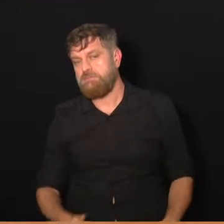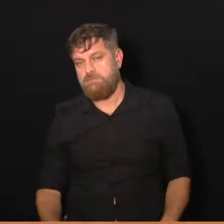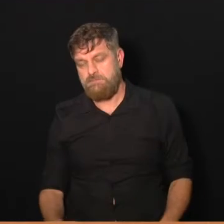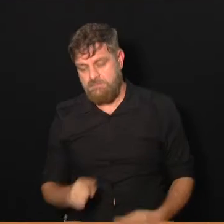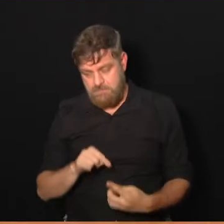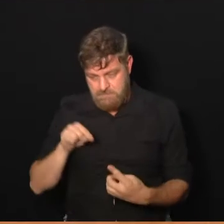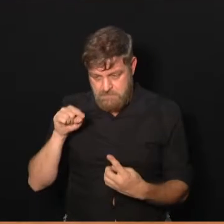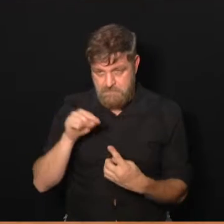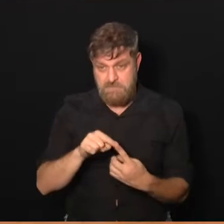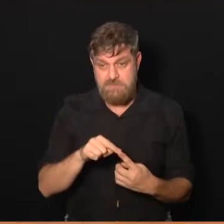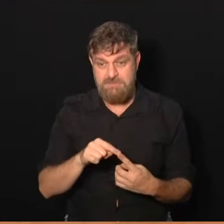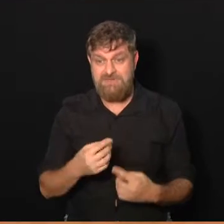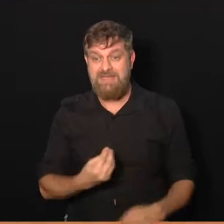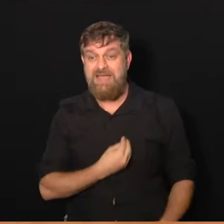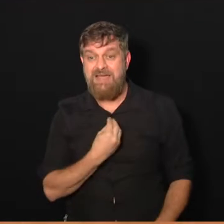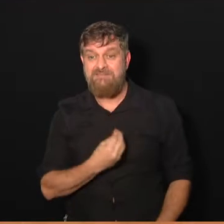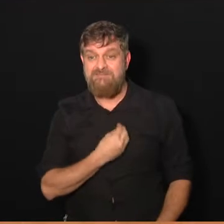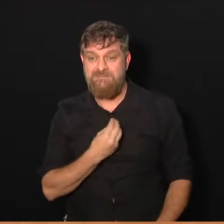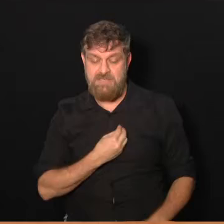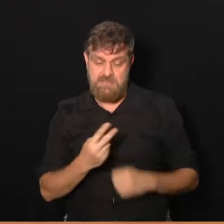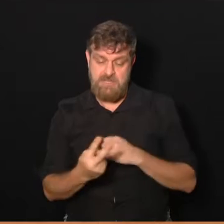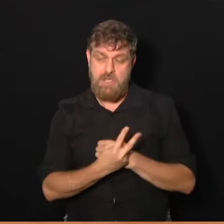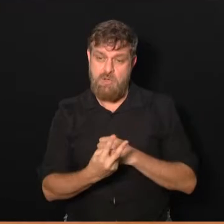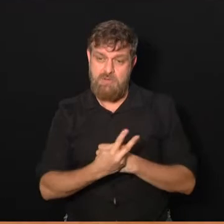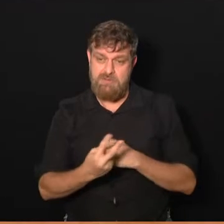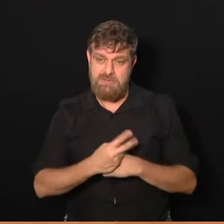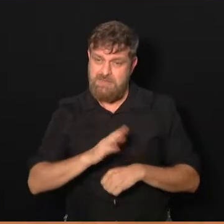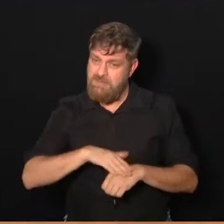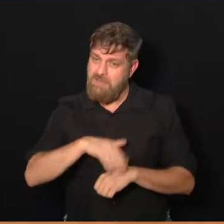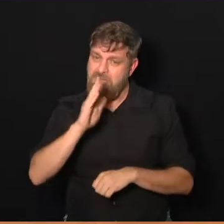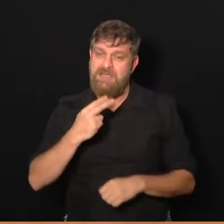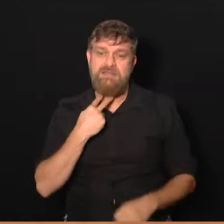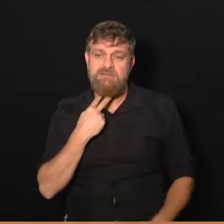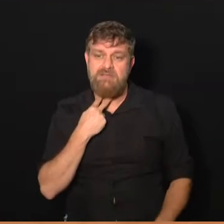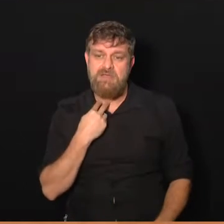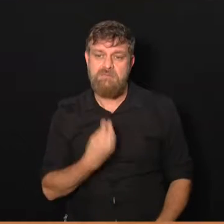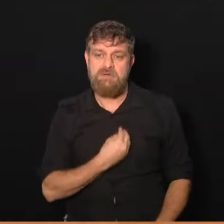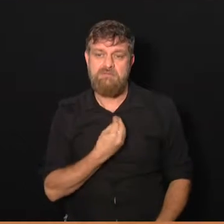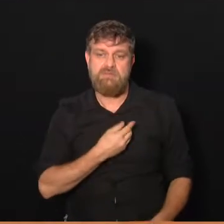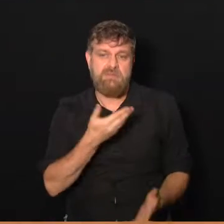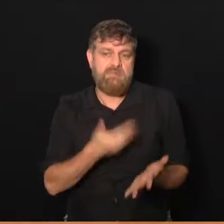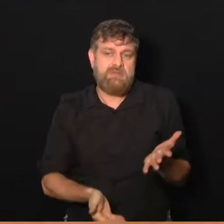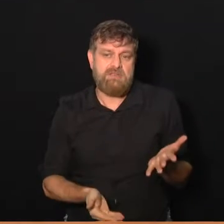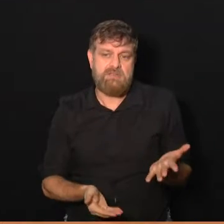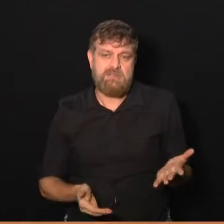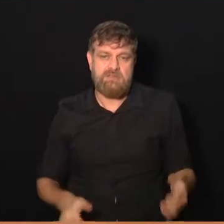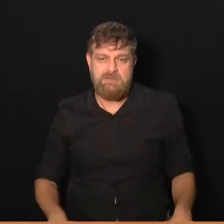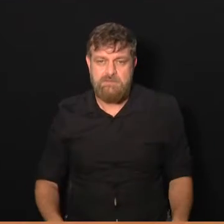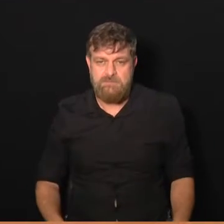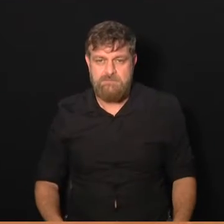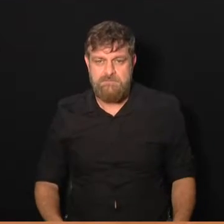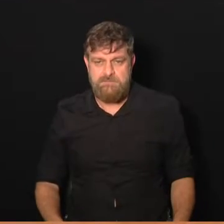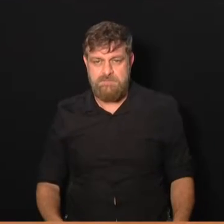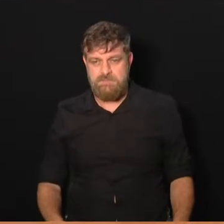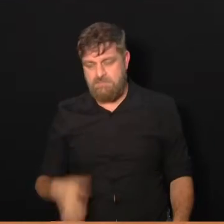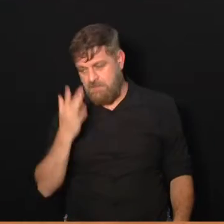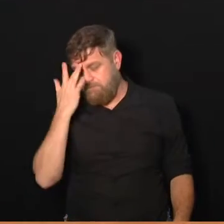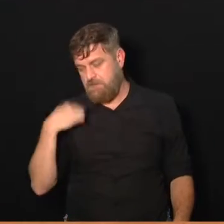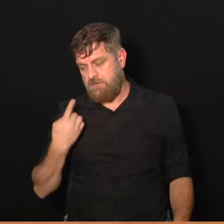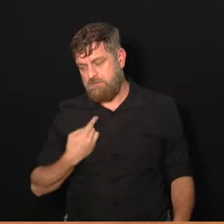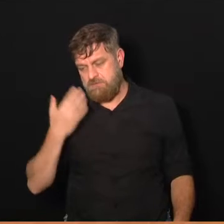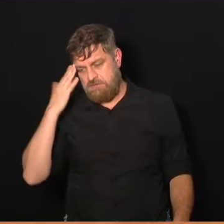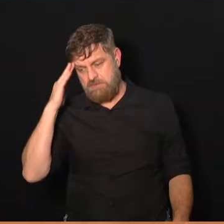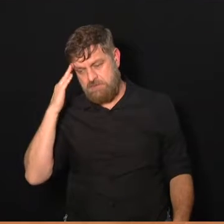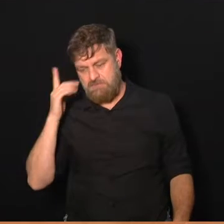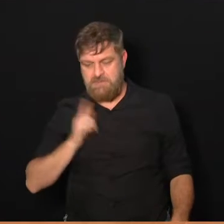que é uma vida, né? Tem que ter um cuidado a mais, porque não se perde um sapato, né? E isso fica fácil de estipular